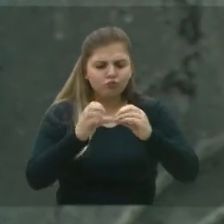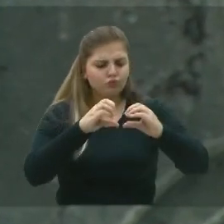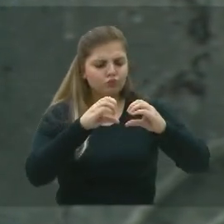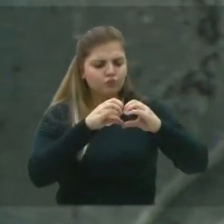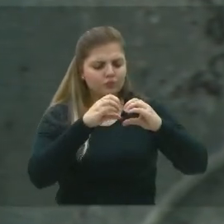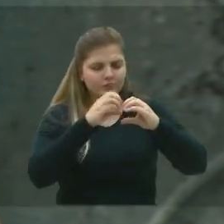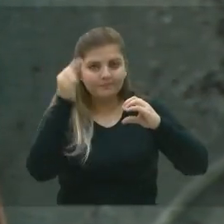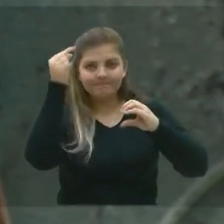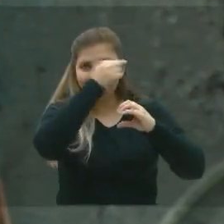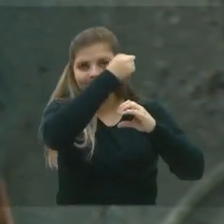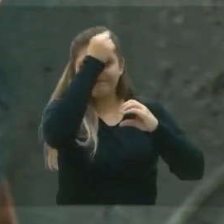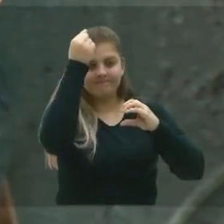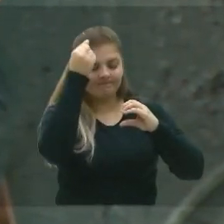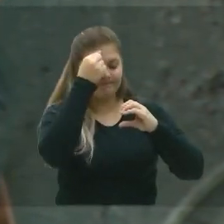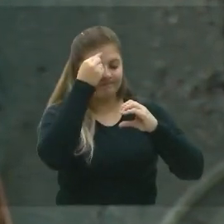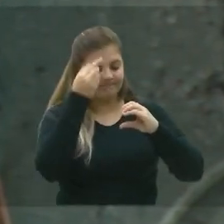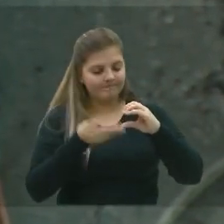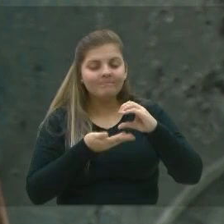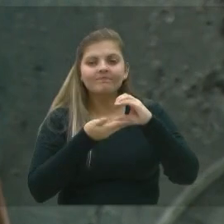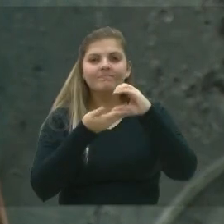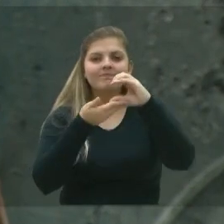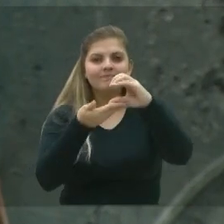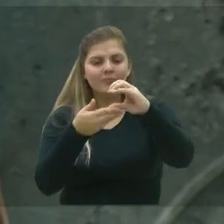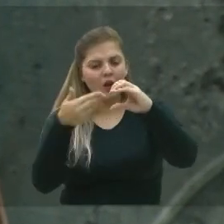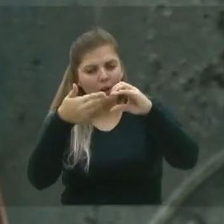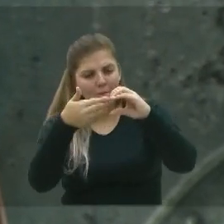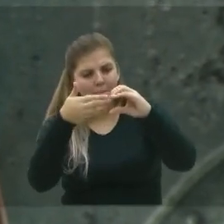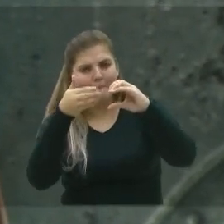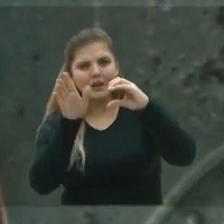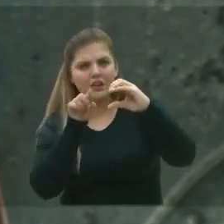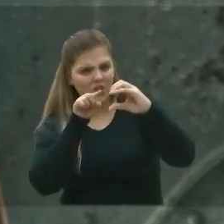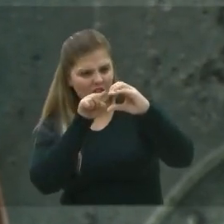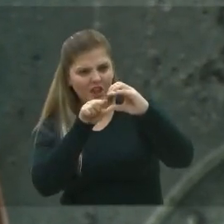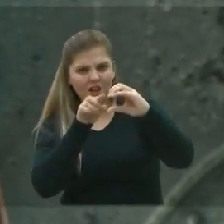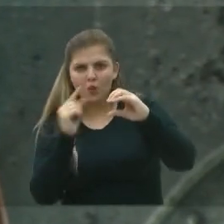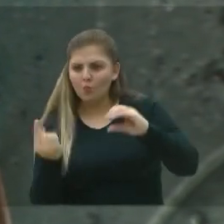um coração aberto e que nunca te deixa só.